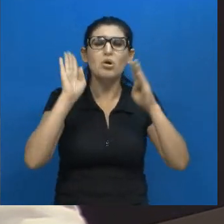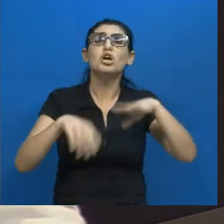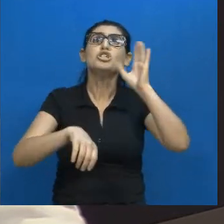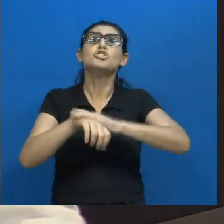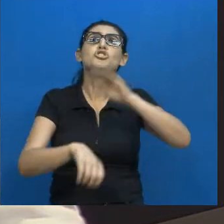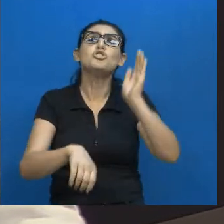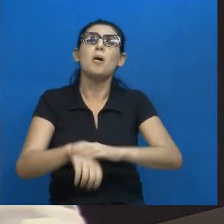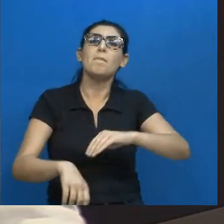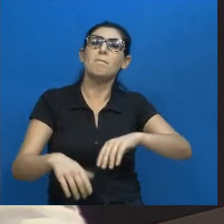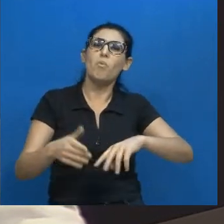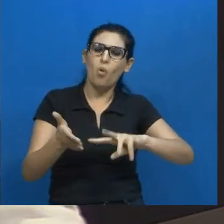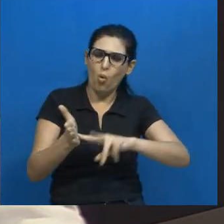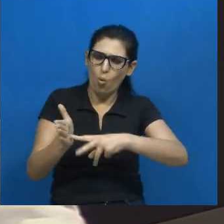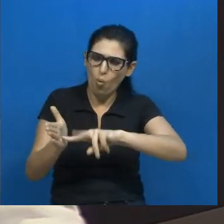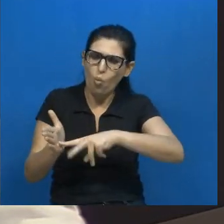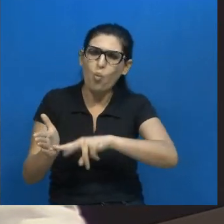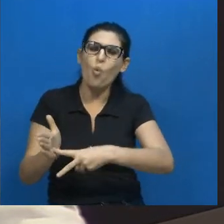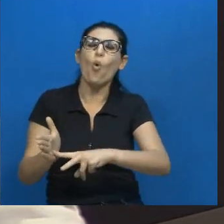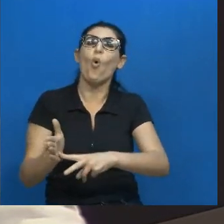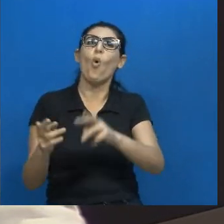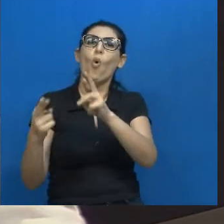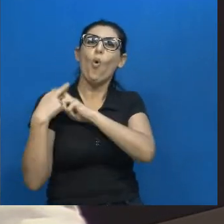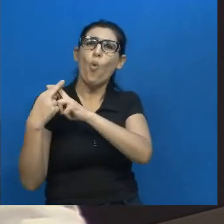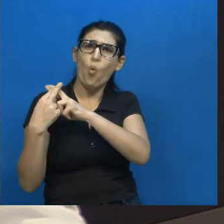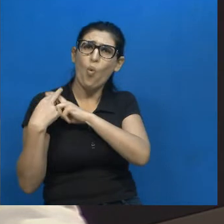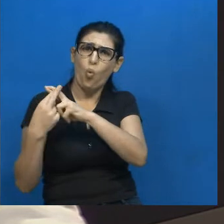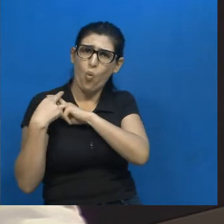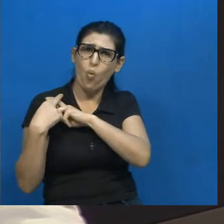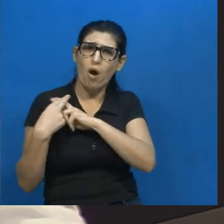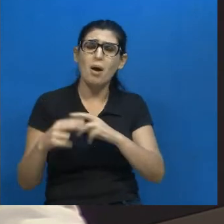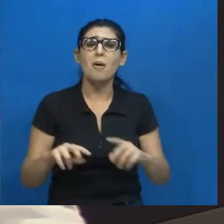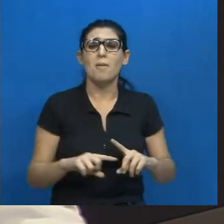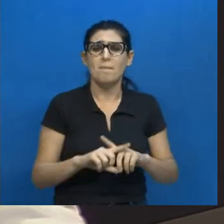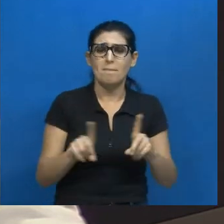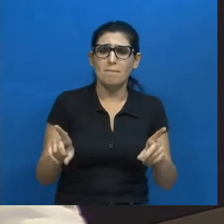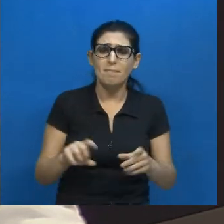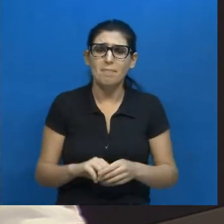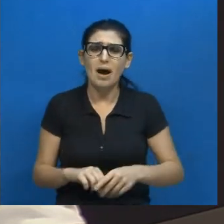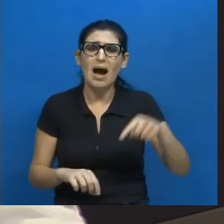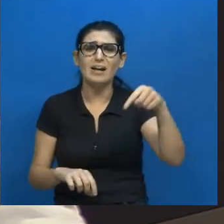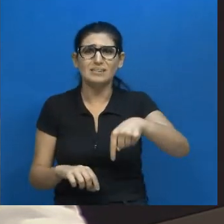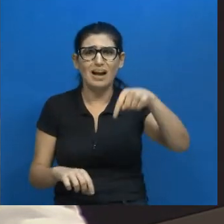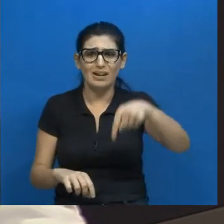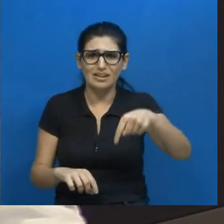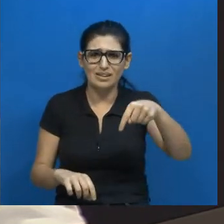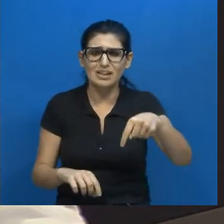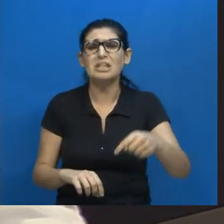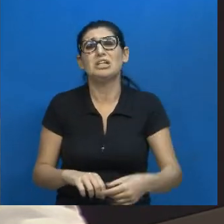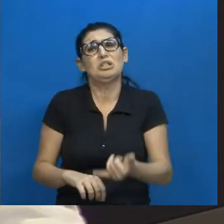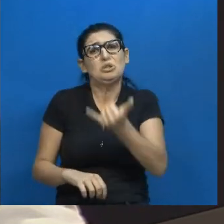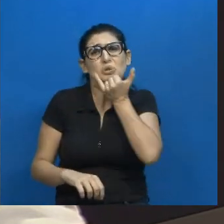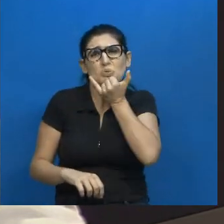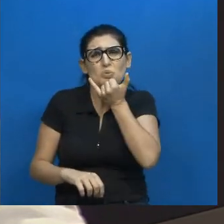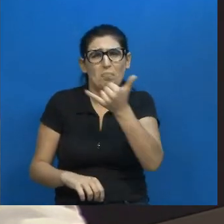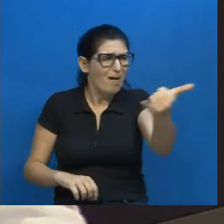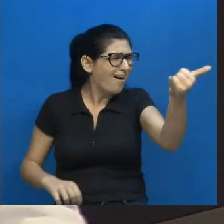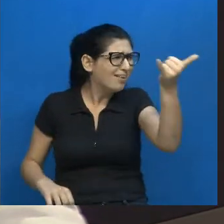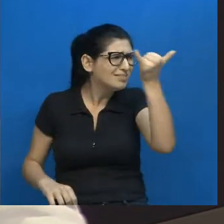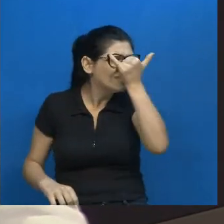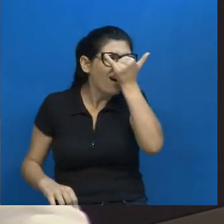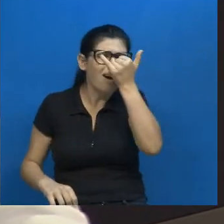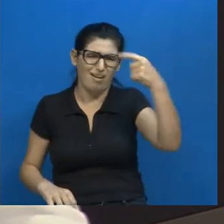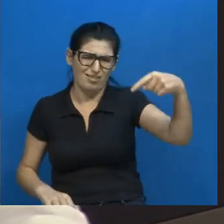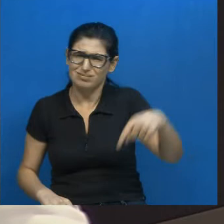representante da patronal dos caminhoneiros, e infelizmente aqui eu deixo o meu voto de repúdio de não ter convidado